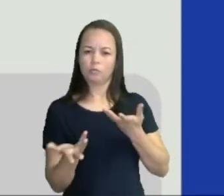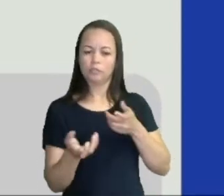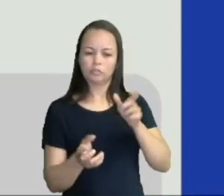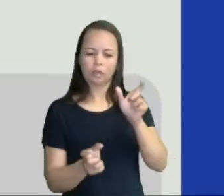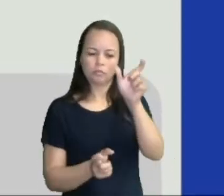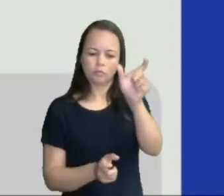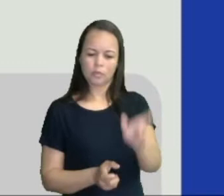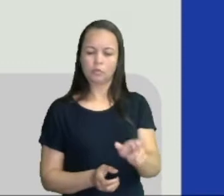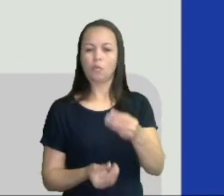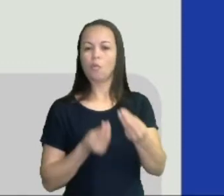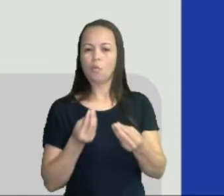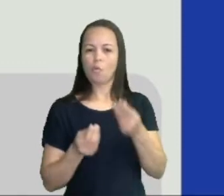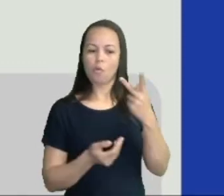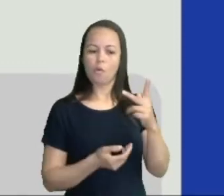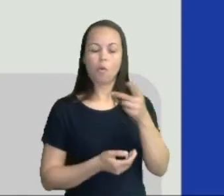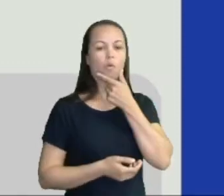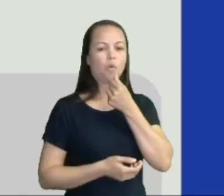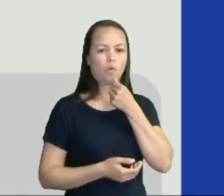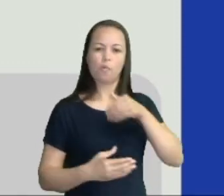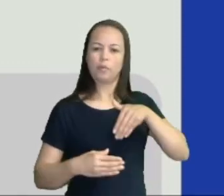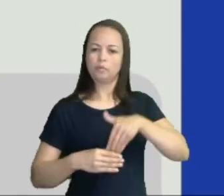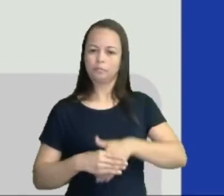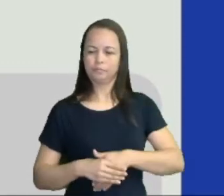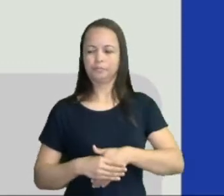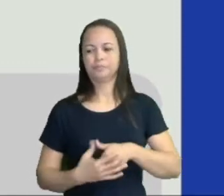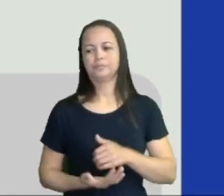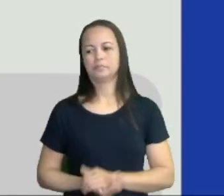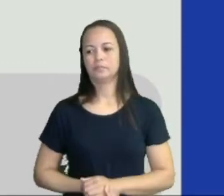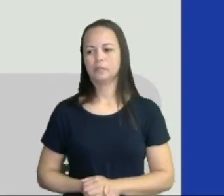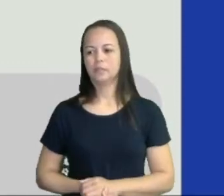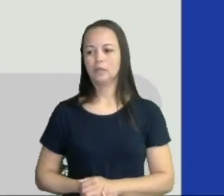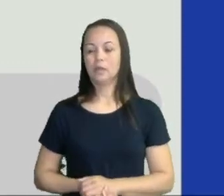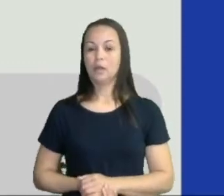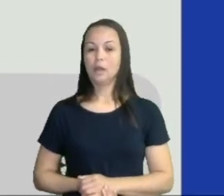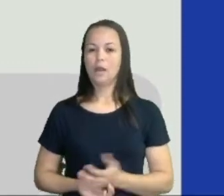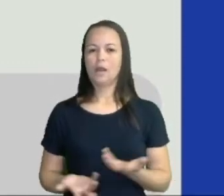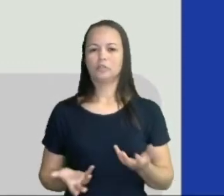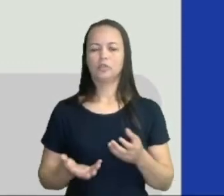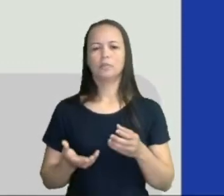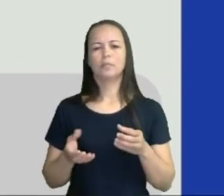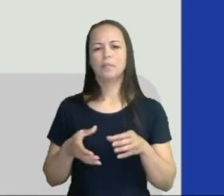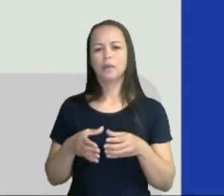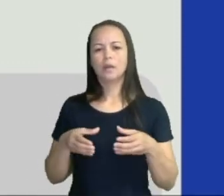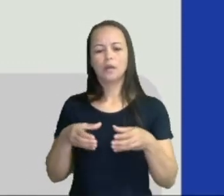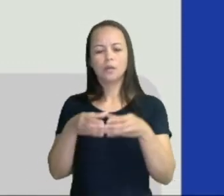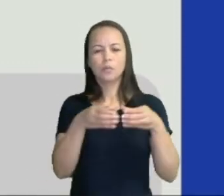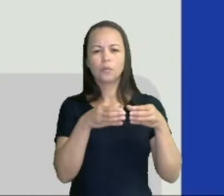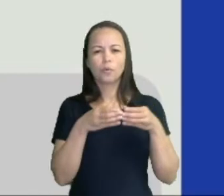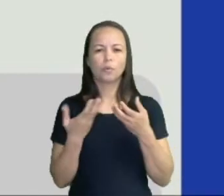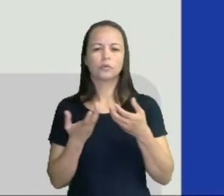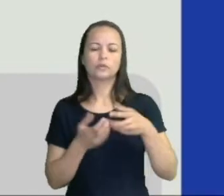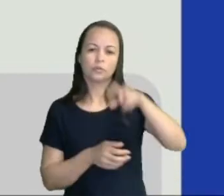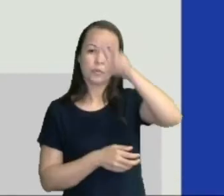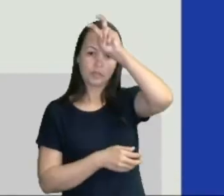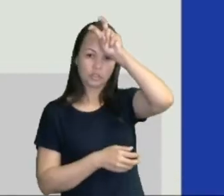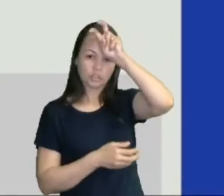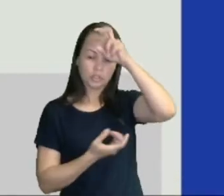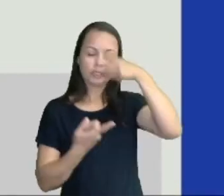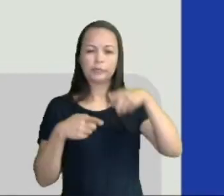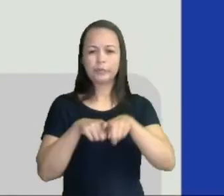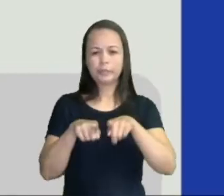Napoleão. As campanhas que ele desencadeou, tanto no Egito quanto na Síria,